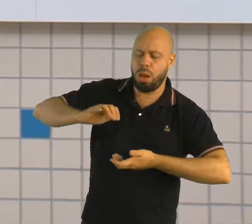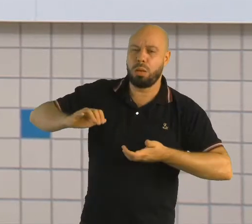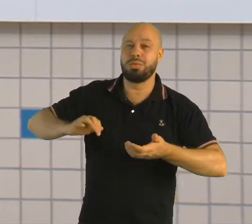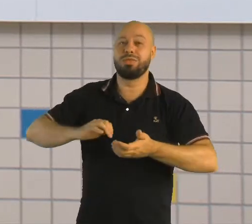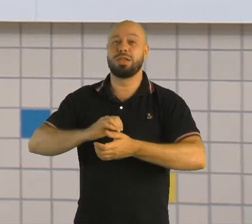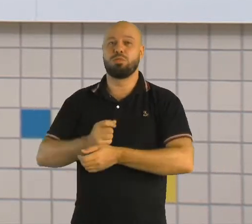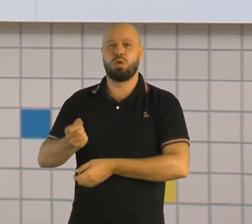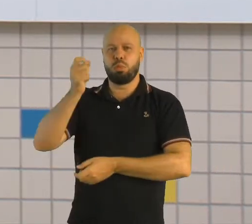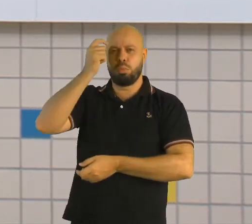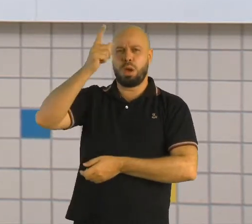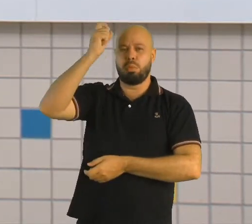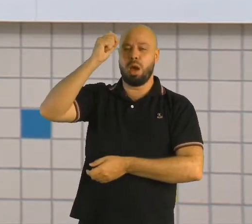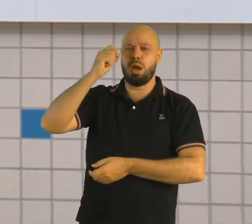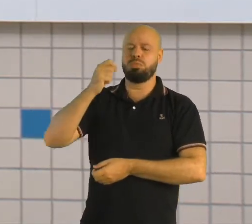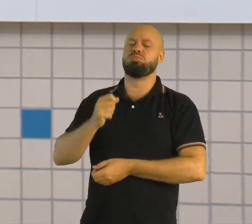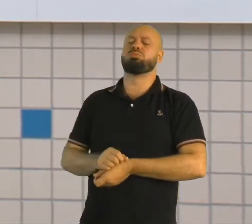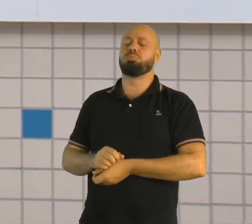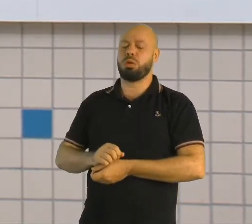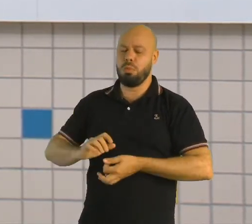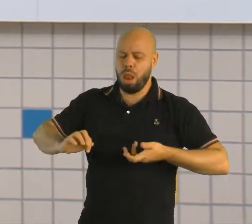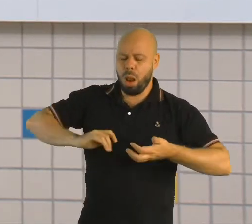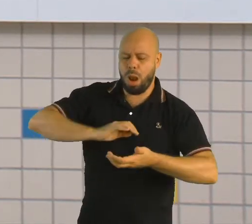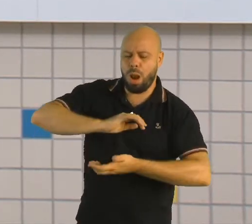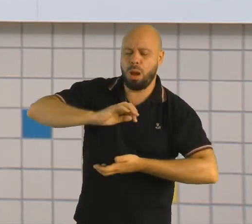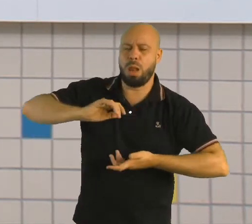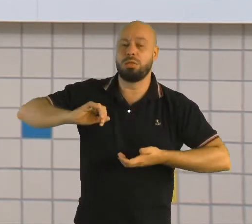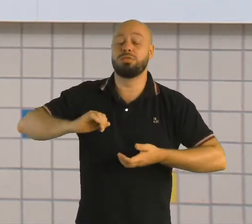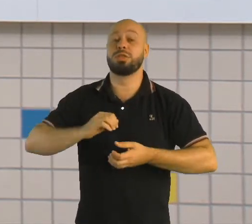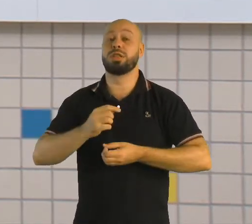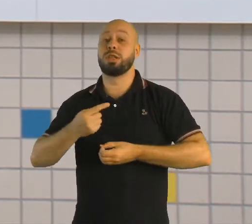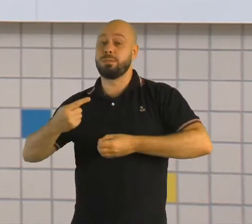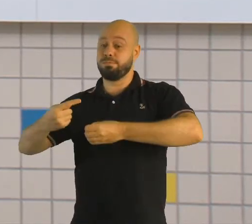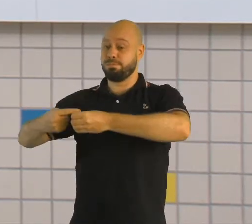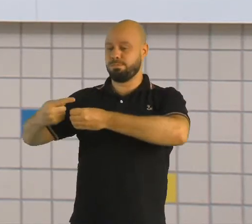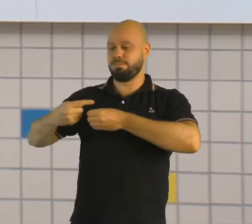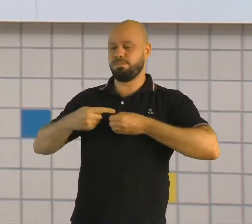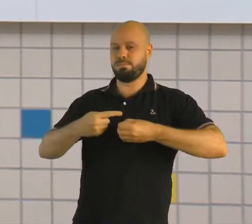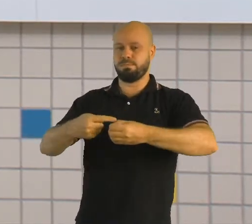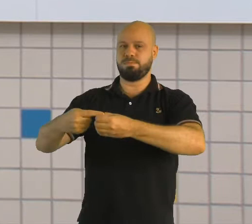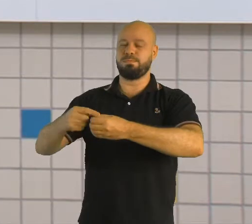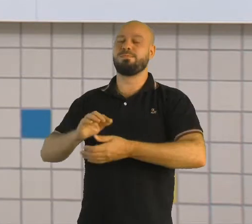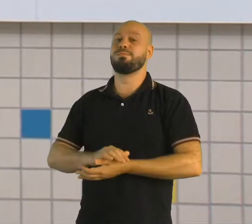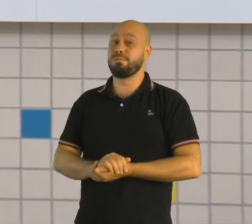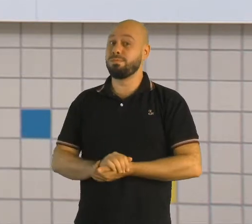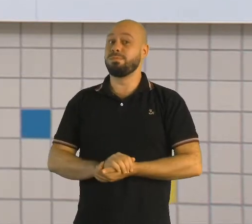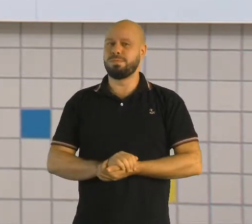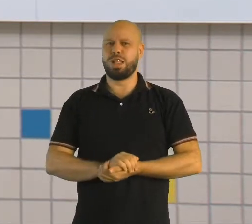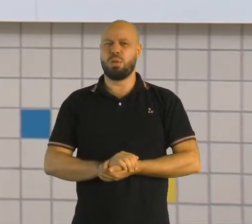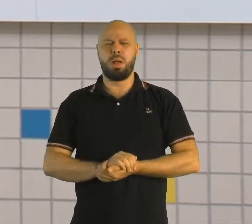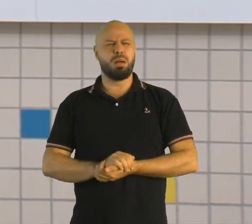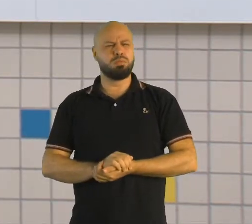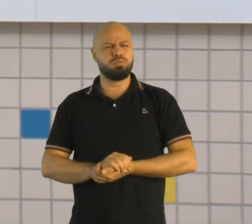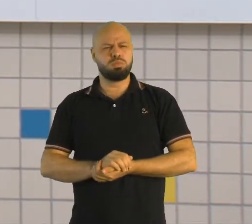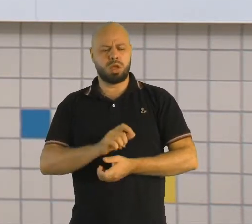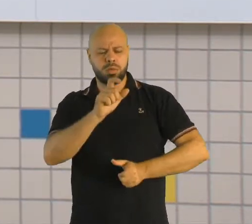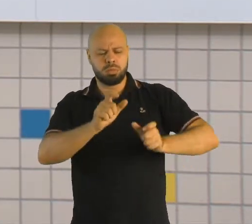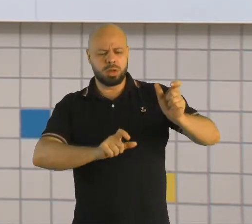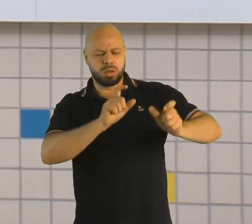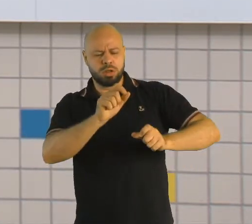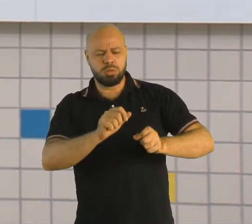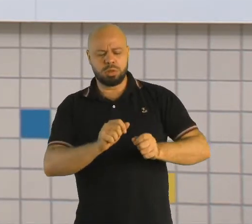a partir do momento que surgem os comércios, que as pessoas começam a fazer transações